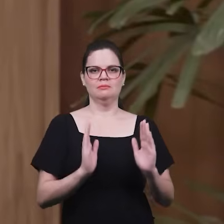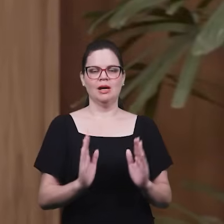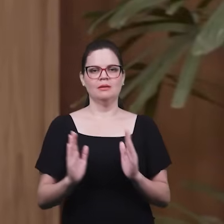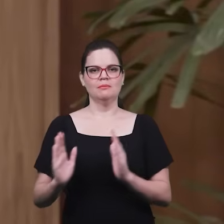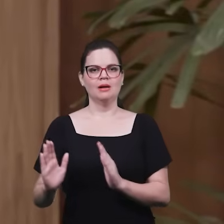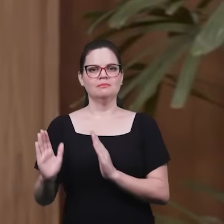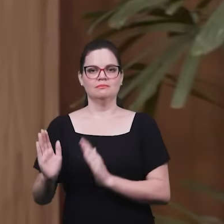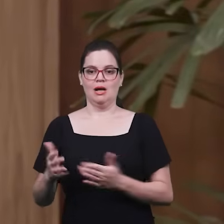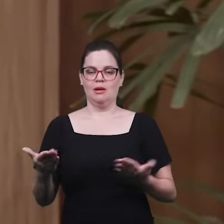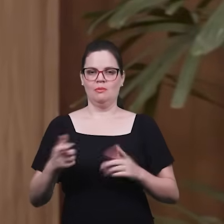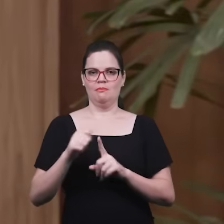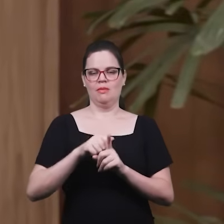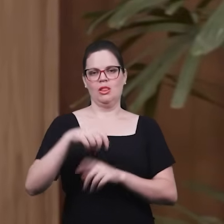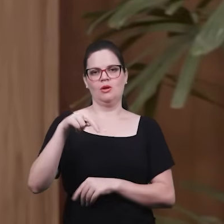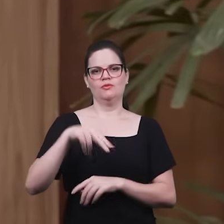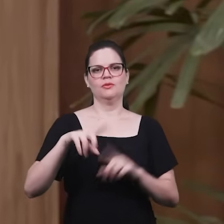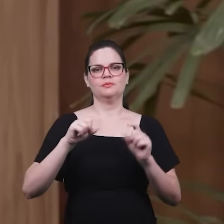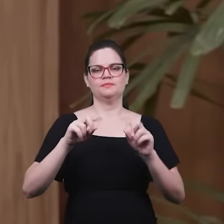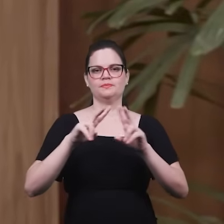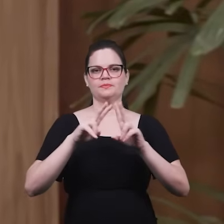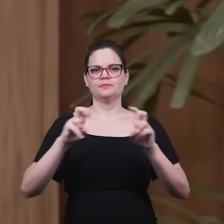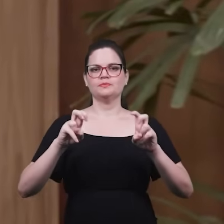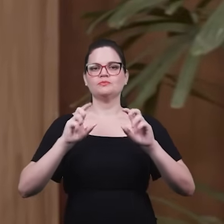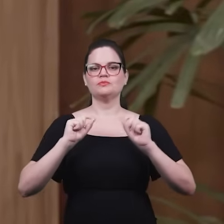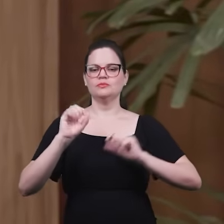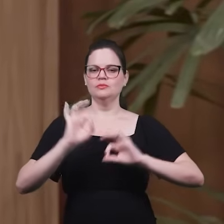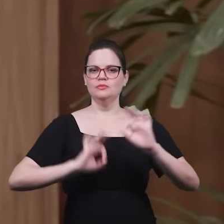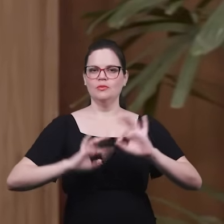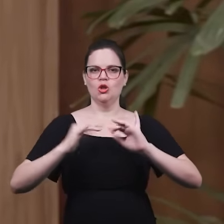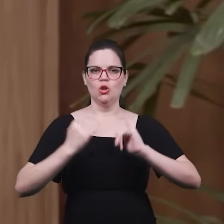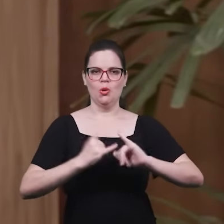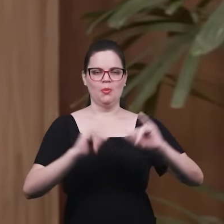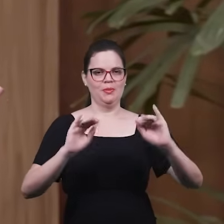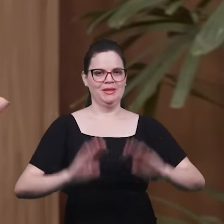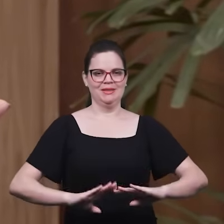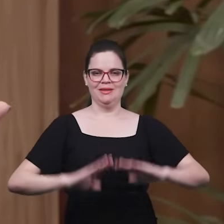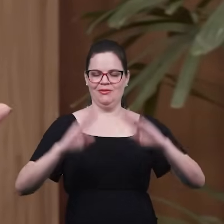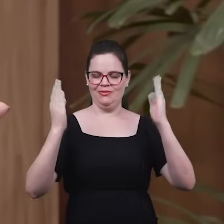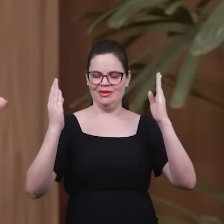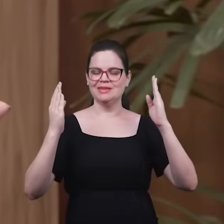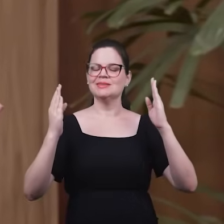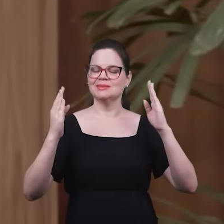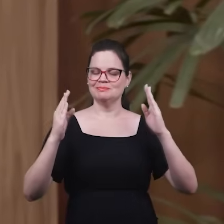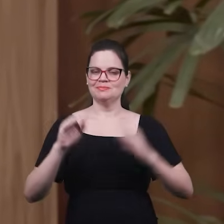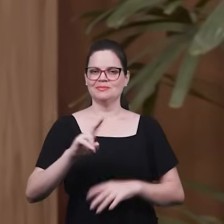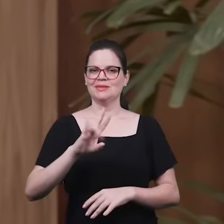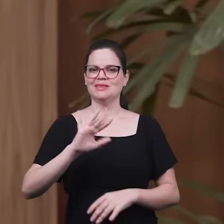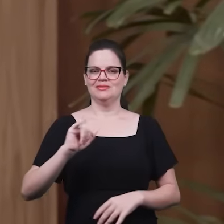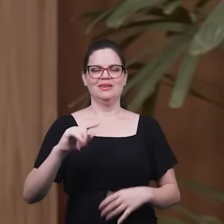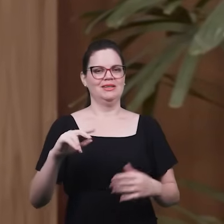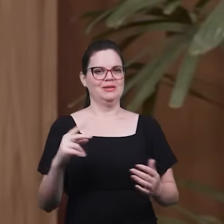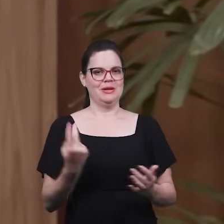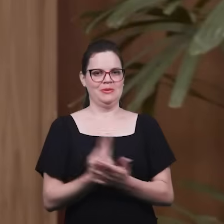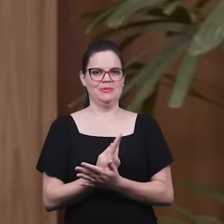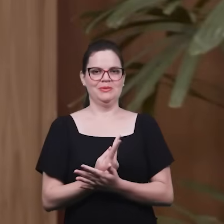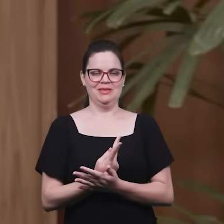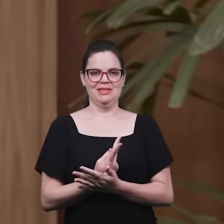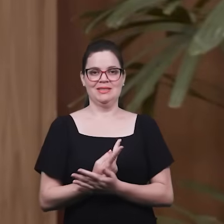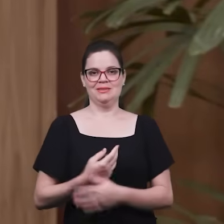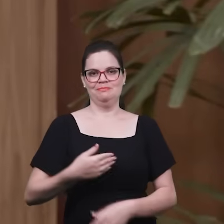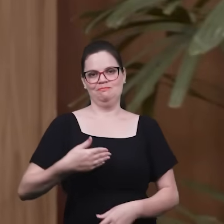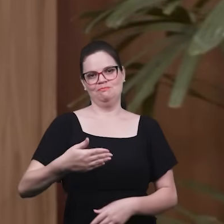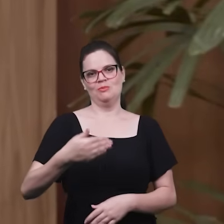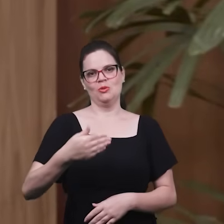neste mês de novembro que aborda os preparativos para o grande evento da nossa igreja, o Trombetas e